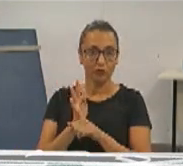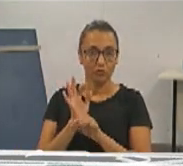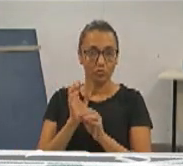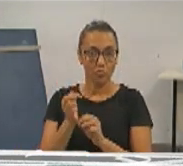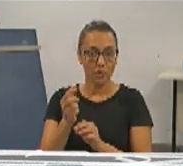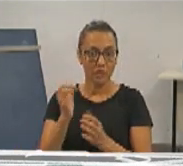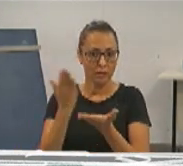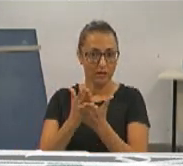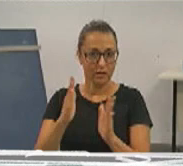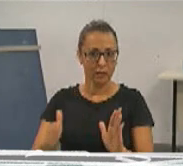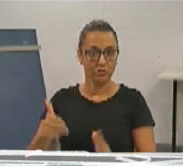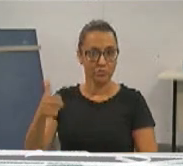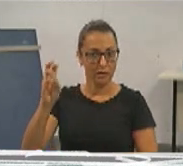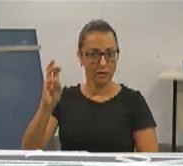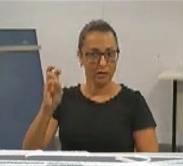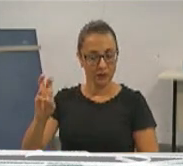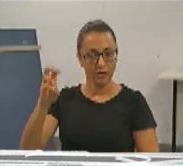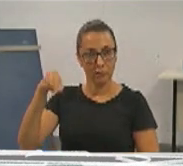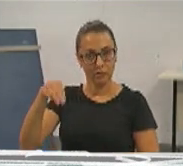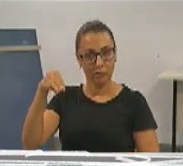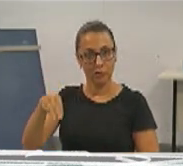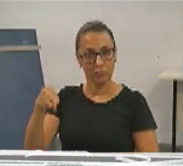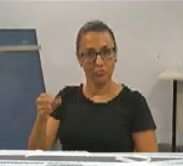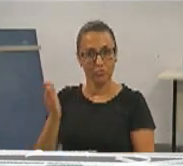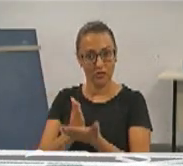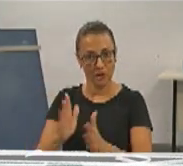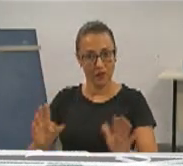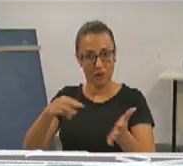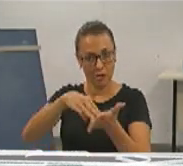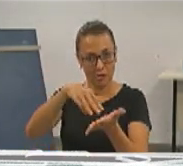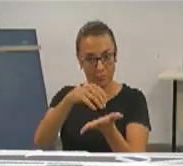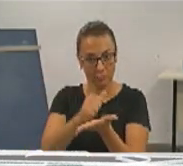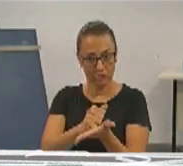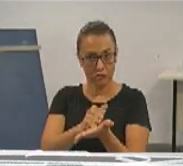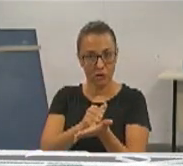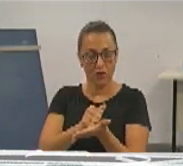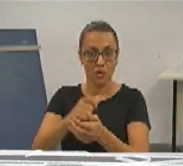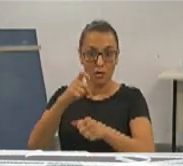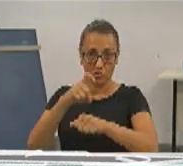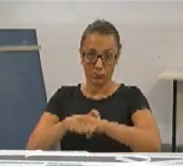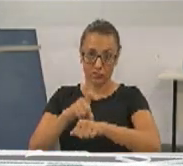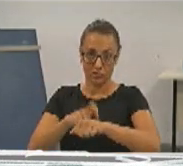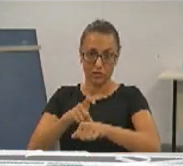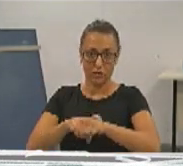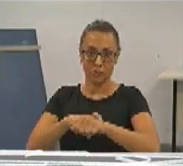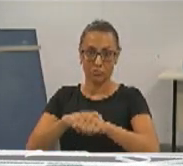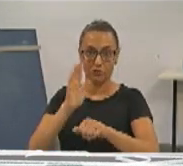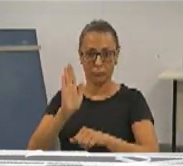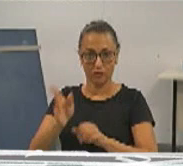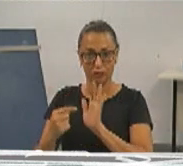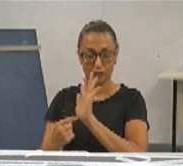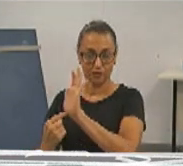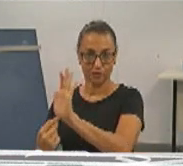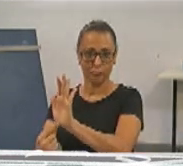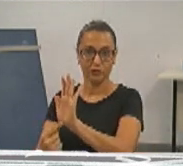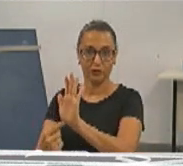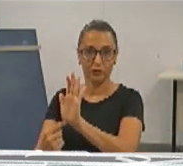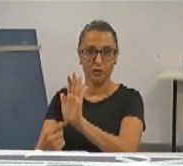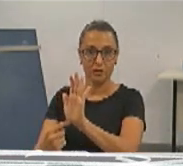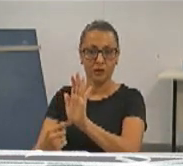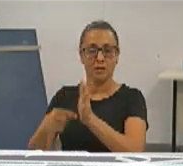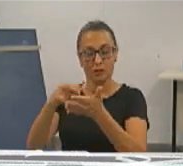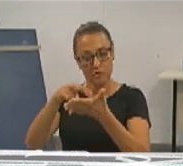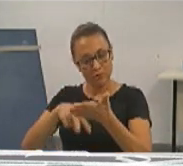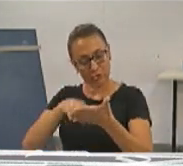bloco, as inscrições se encerrarão. Os tempos serão projetados, serão